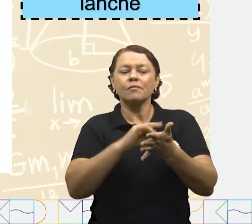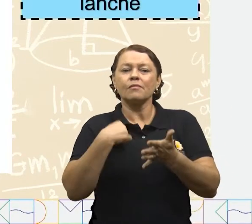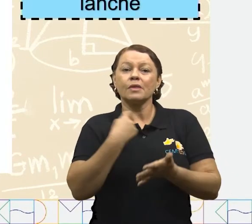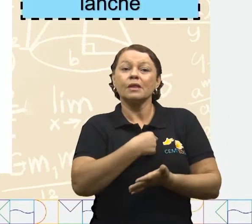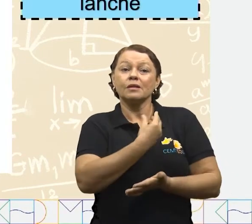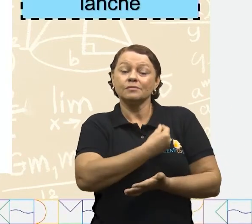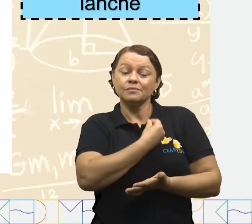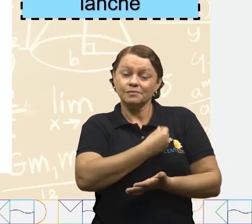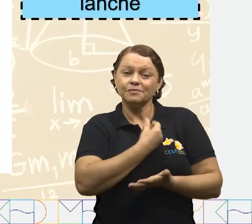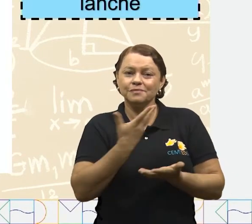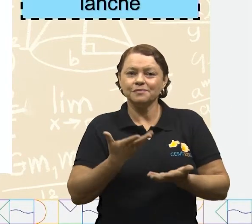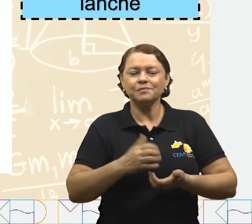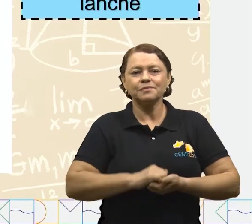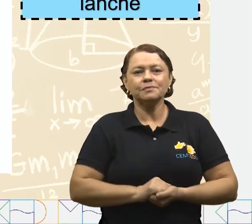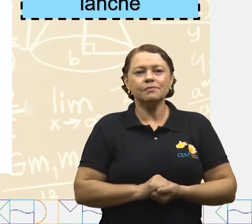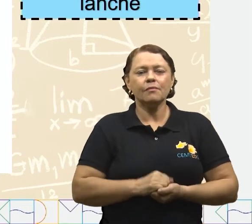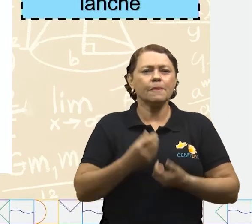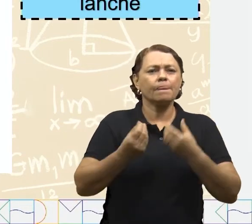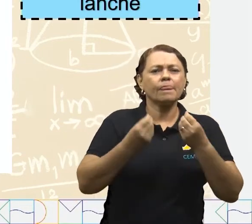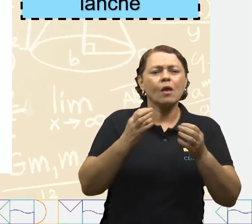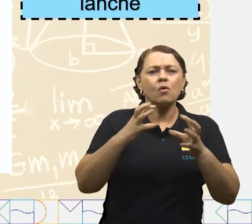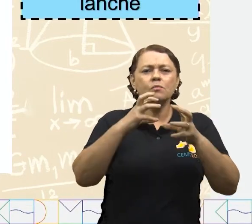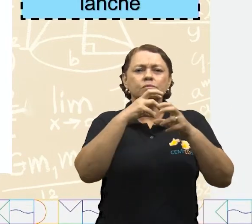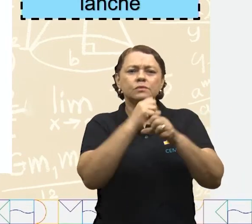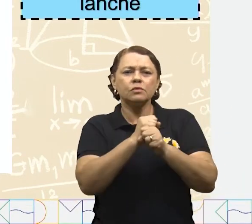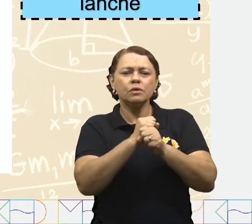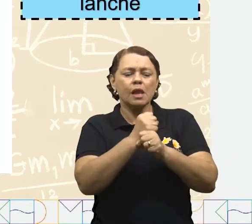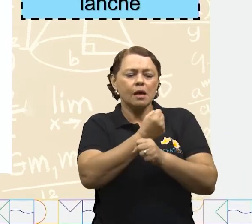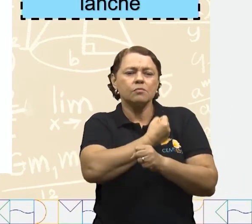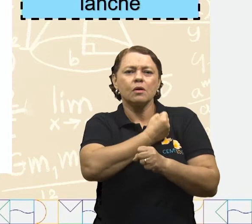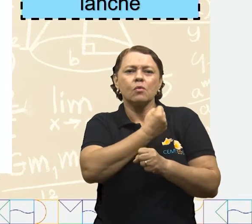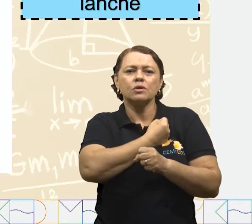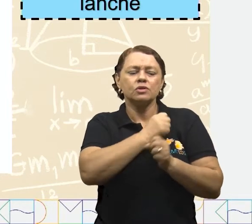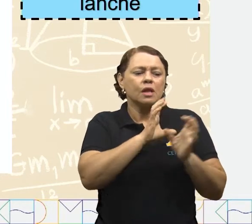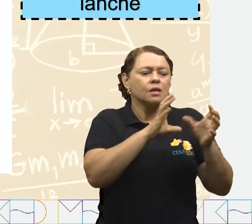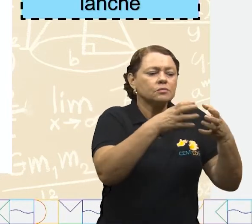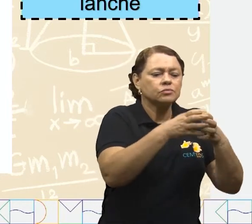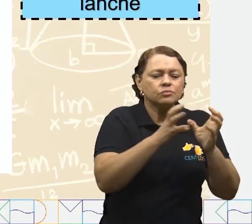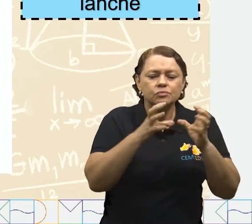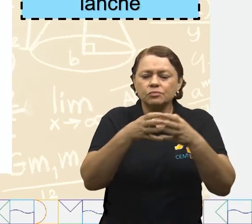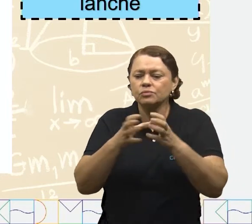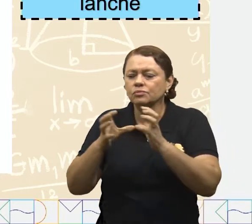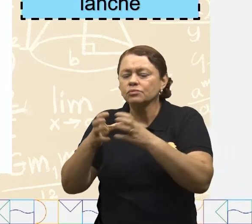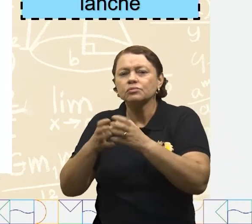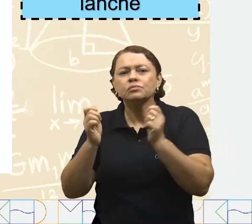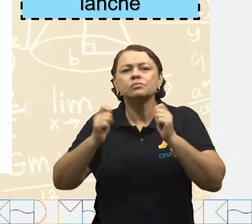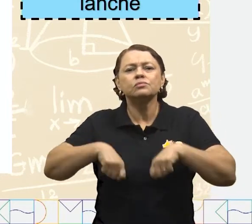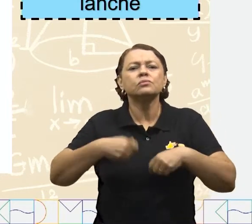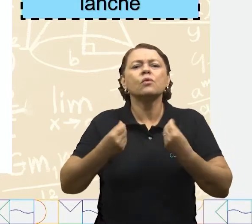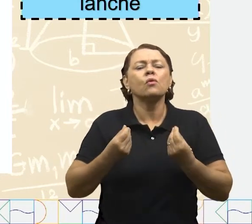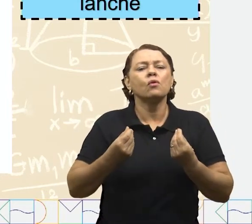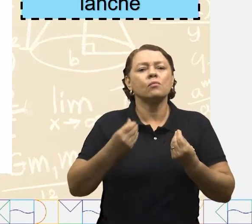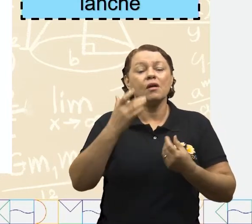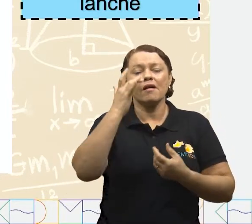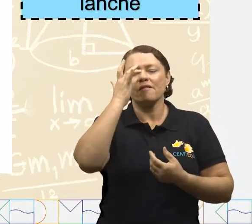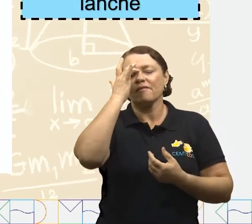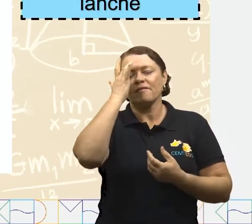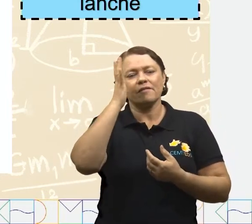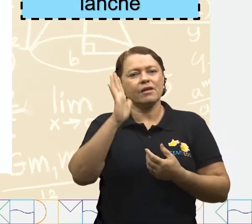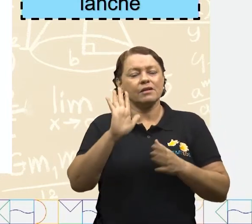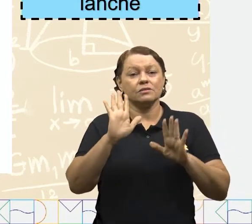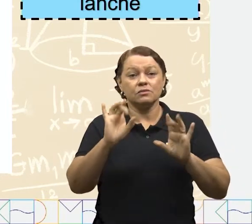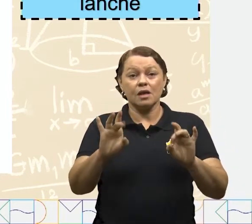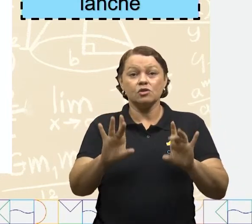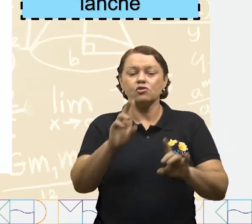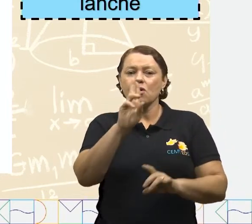como podemos calcular o número de combos disjunções possíveis é bem fácil basta que você